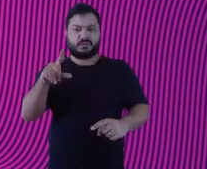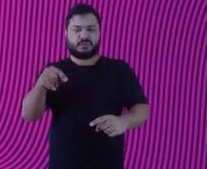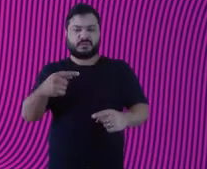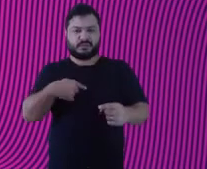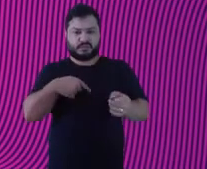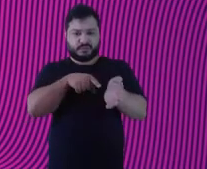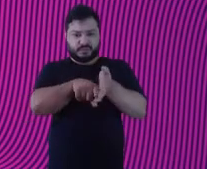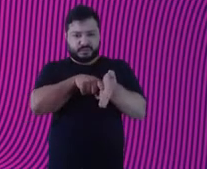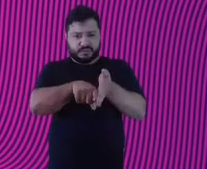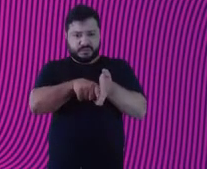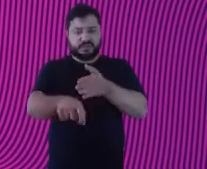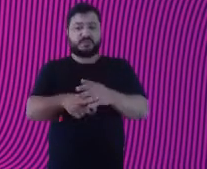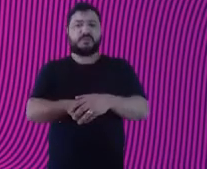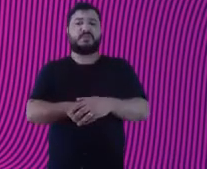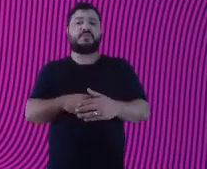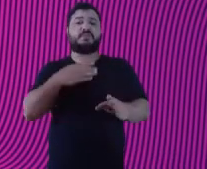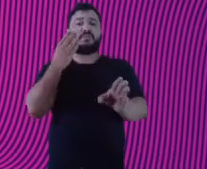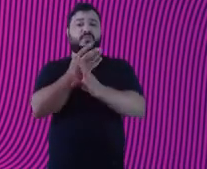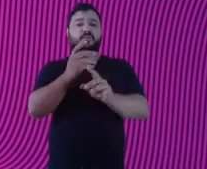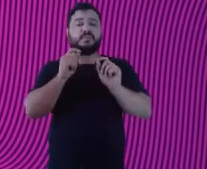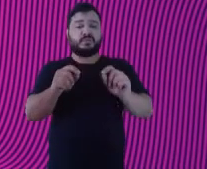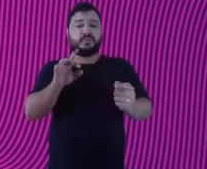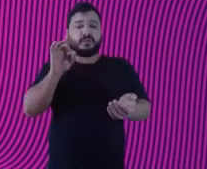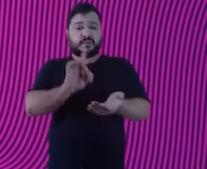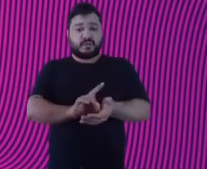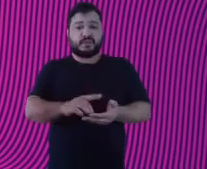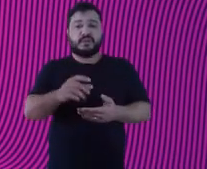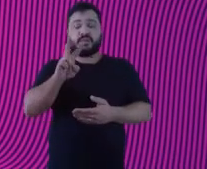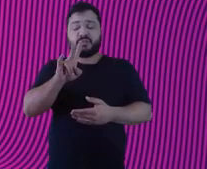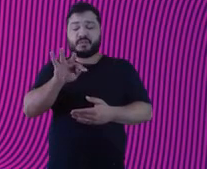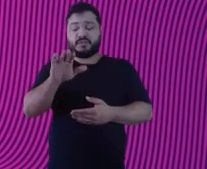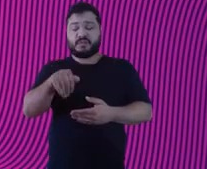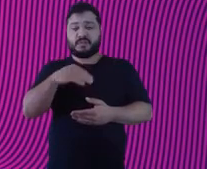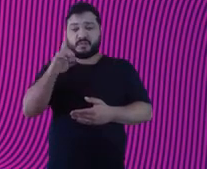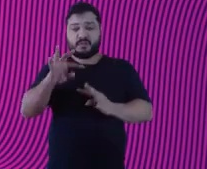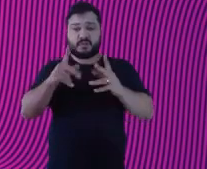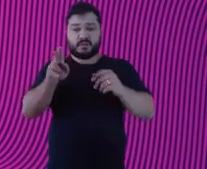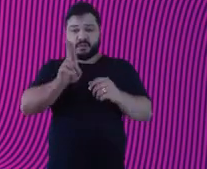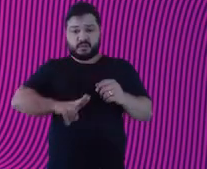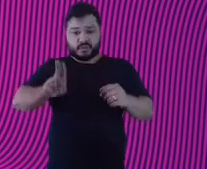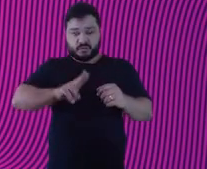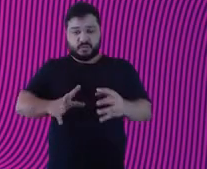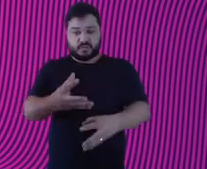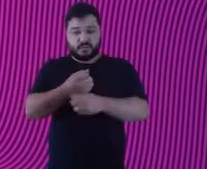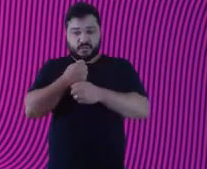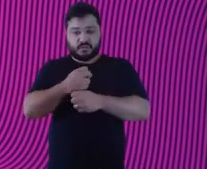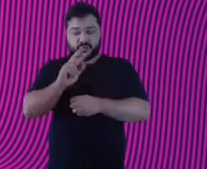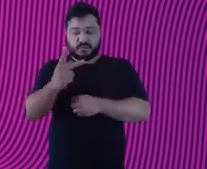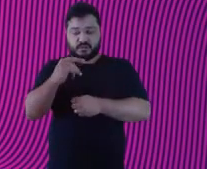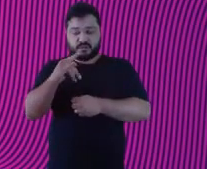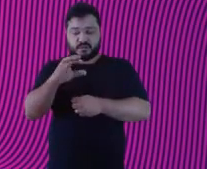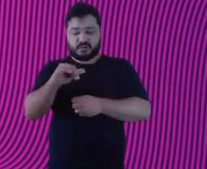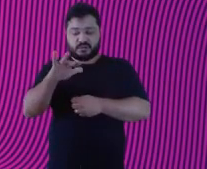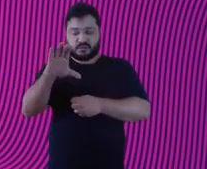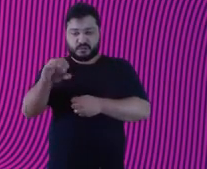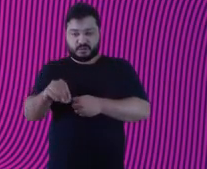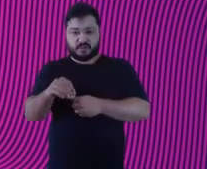consulta e descobrimos que na verdade aquela vitamina D que todo mundo usa para segurar a hipocalcemia, o cálcio